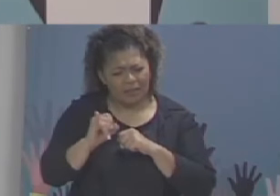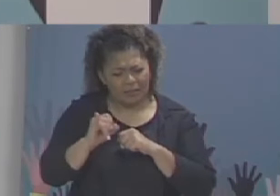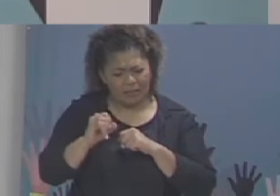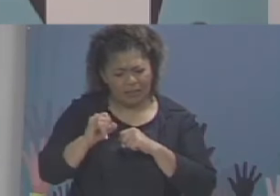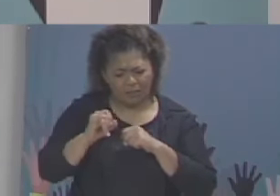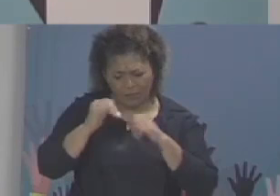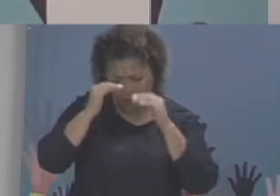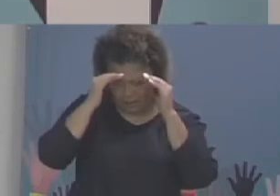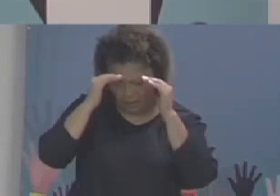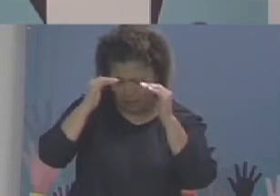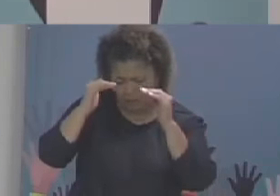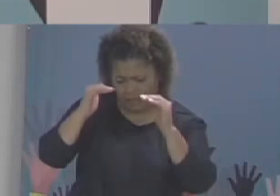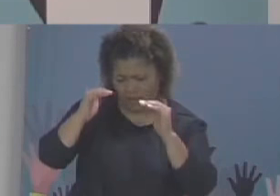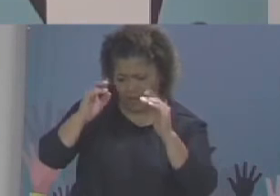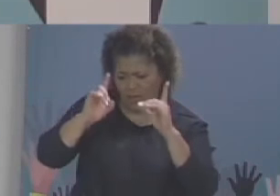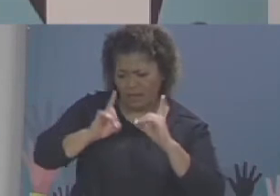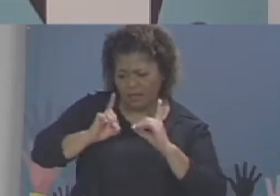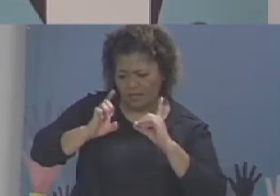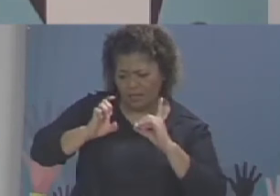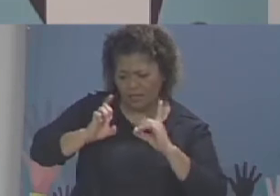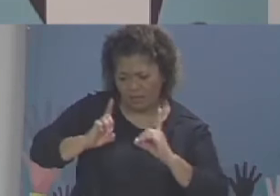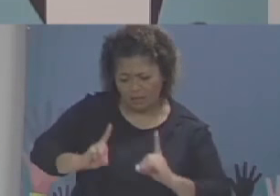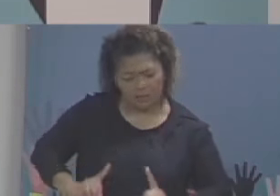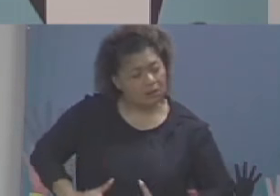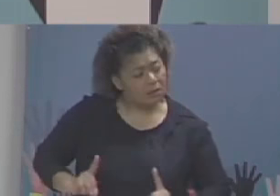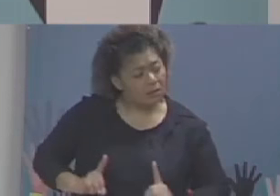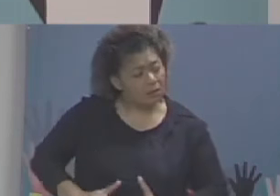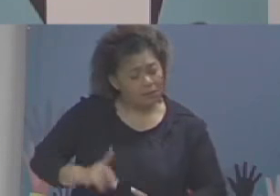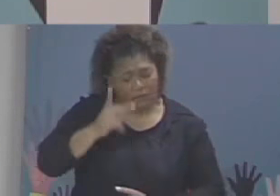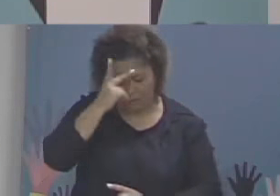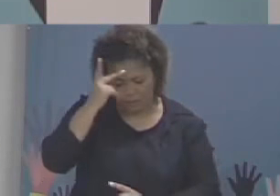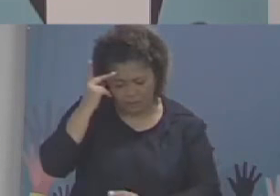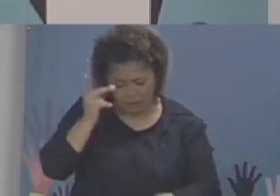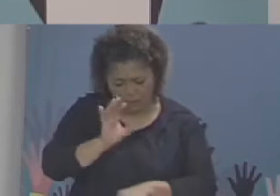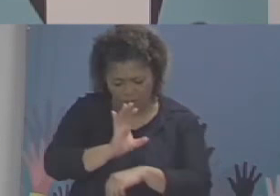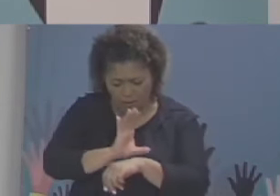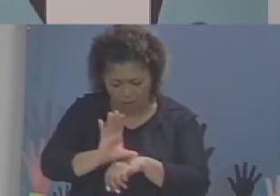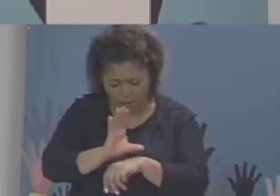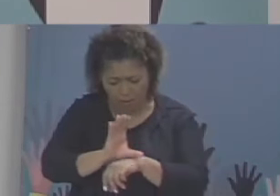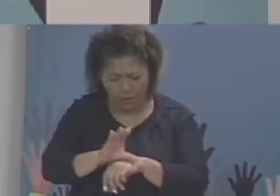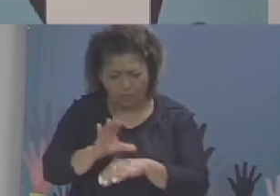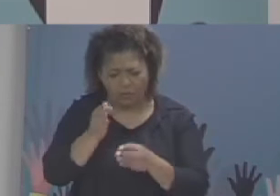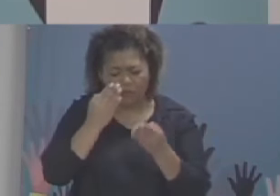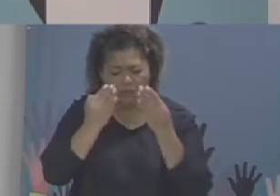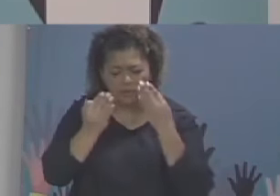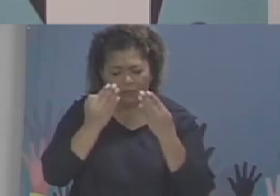a área de psicologia? Jaqueline Santos Silveira, CRP 06, São Paulo,